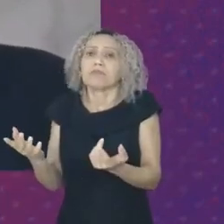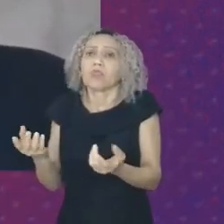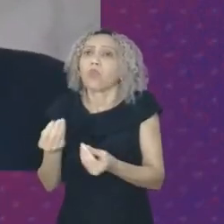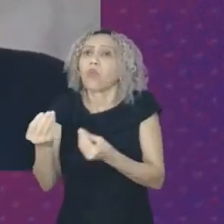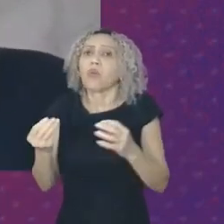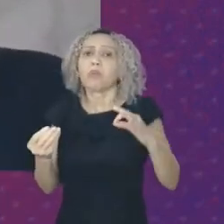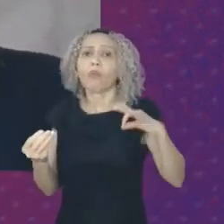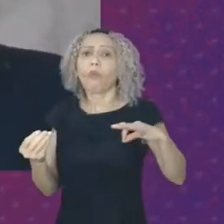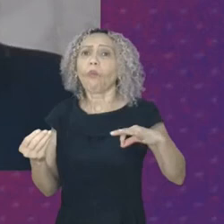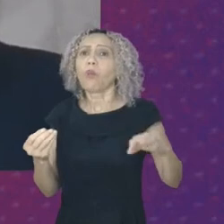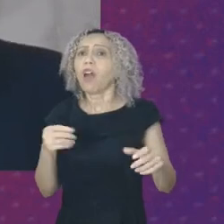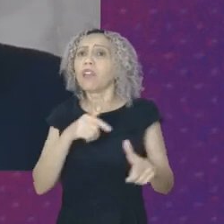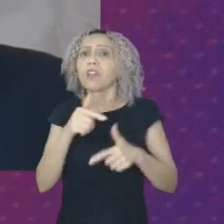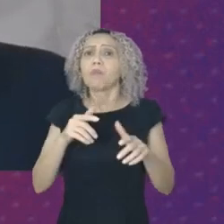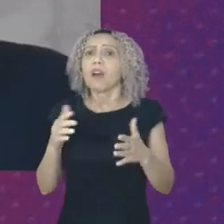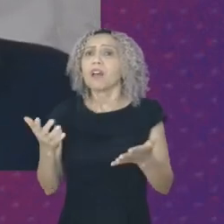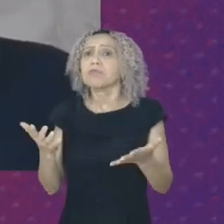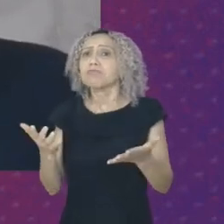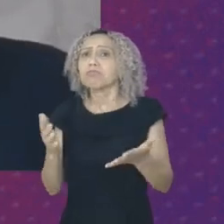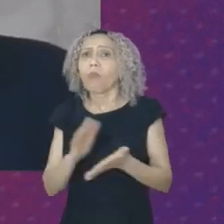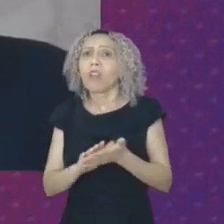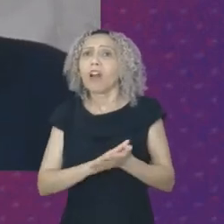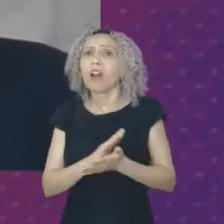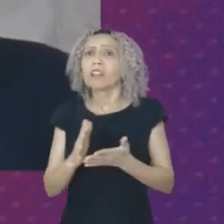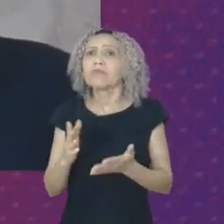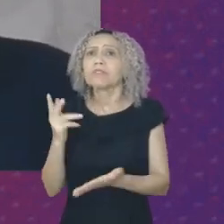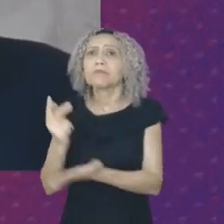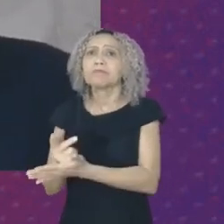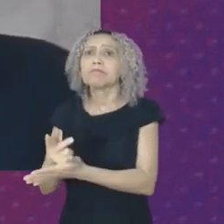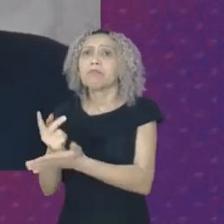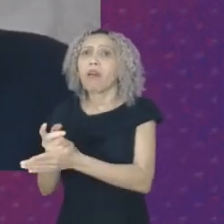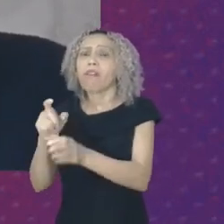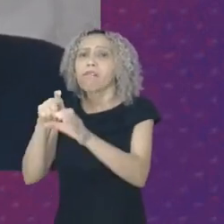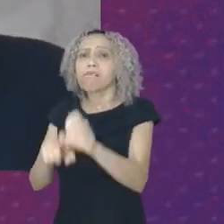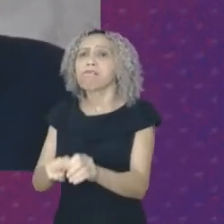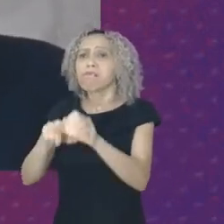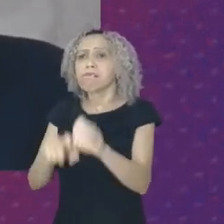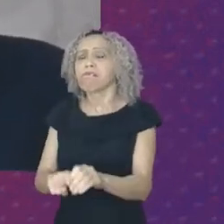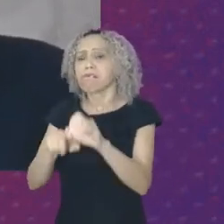são iniciativas importantes. Assim como o presidente